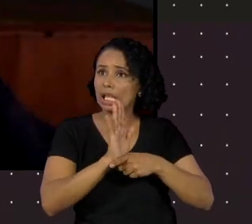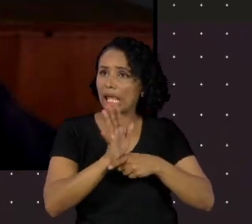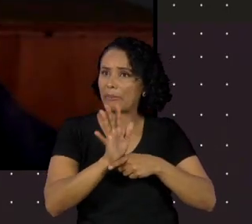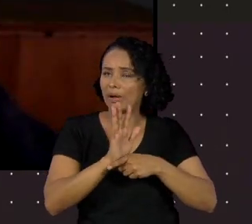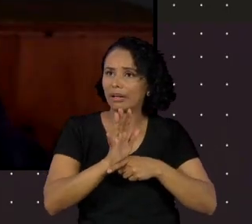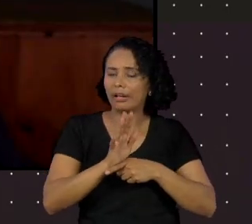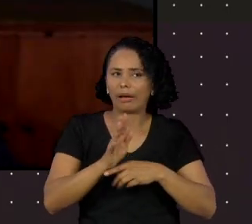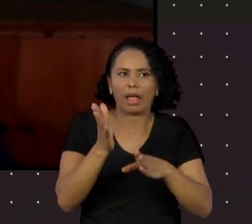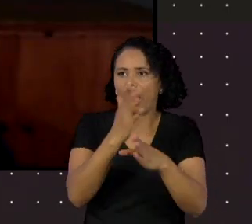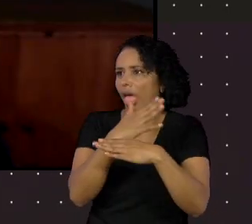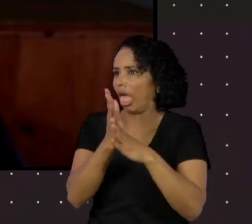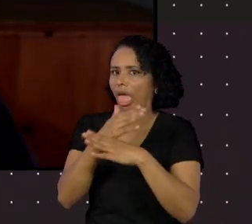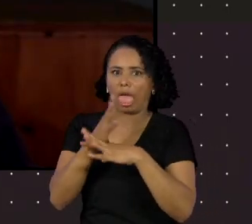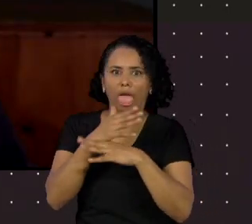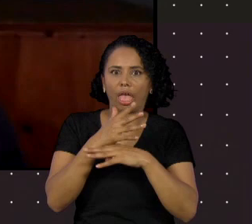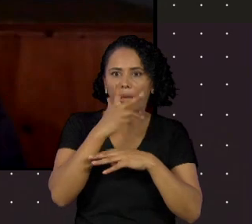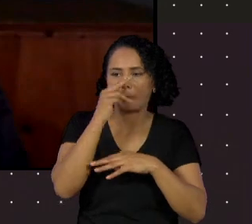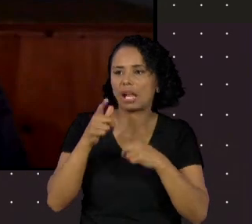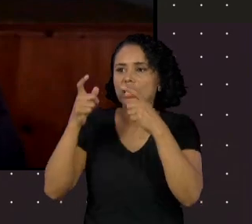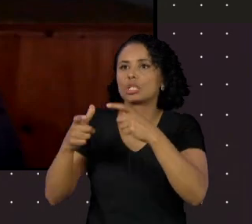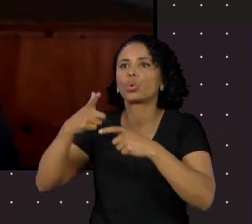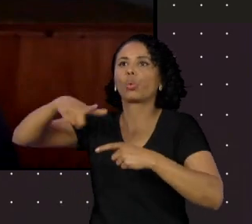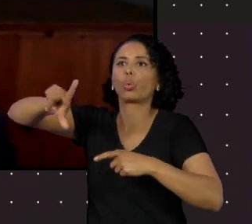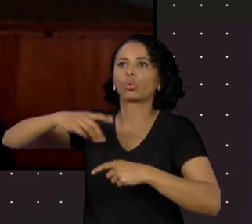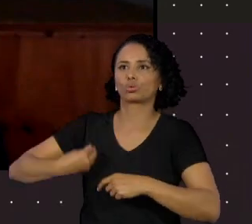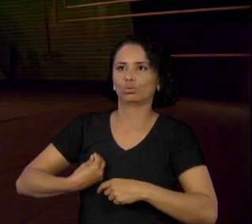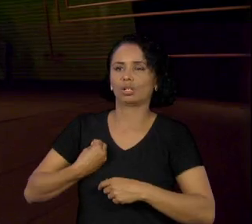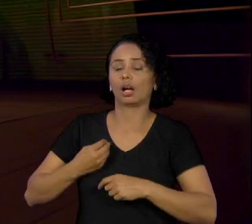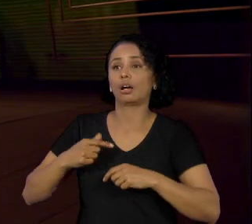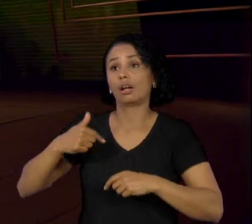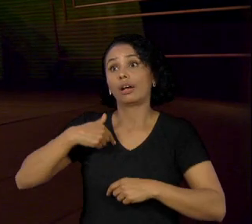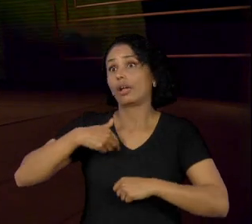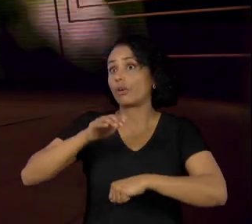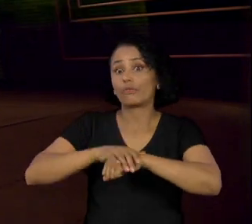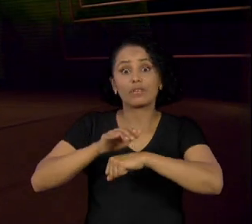deslocada do cinema, em outro lugar. E aí eu tinha que fazer tudo em casa,